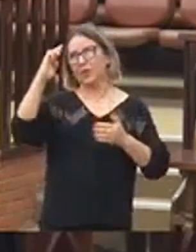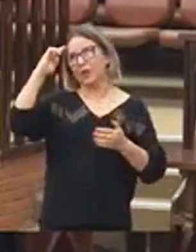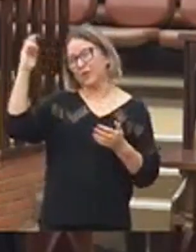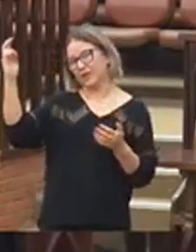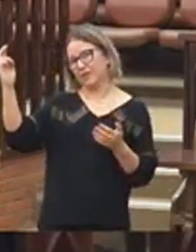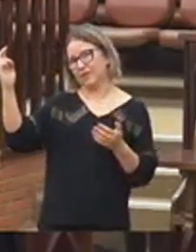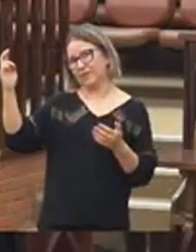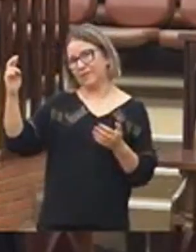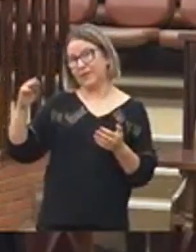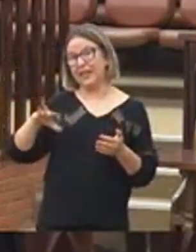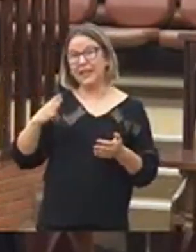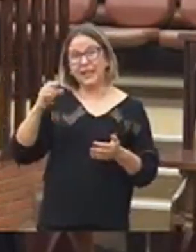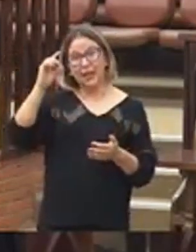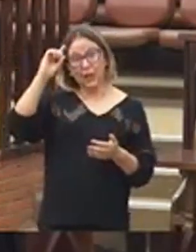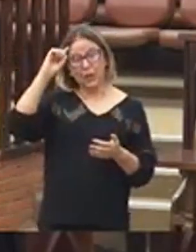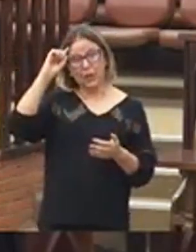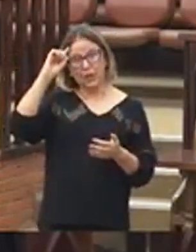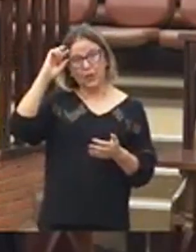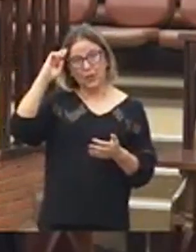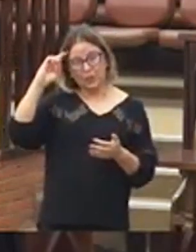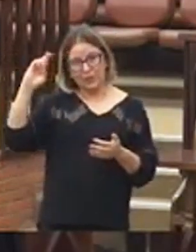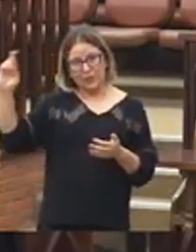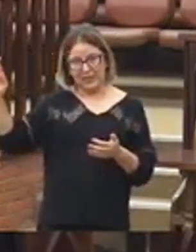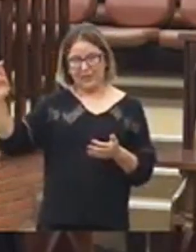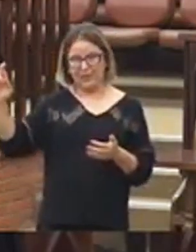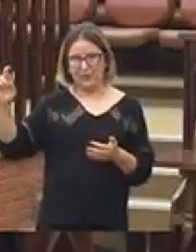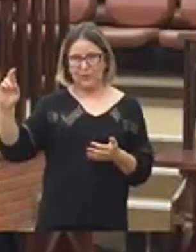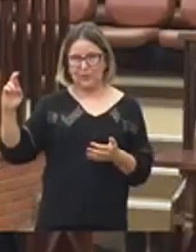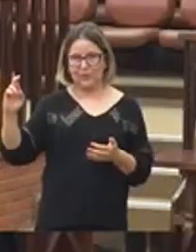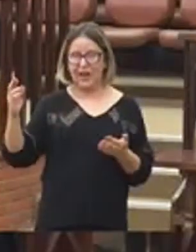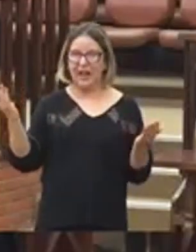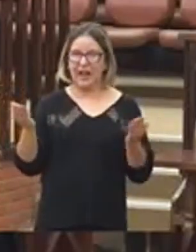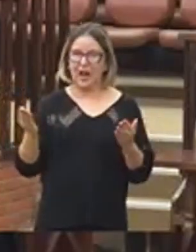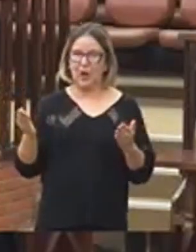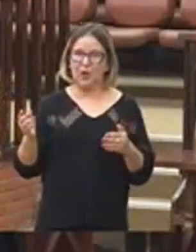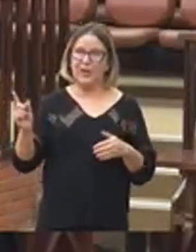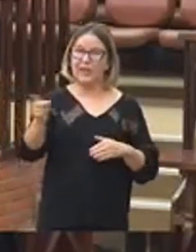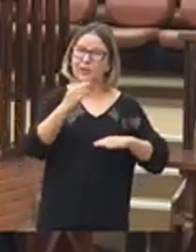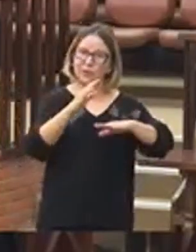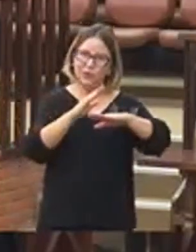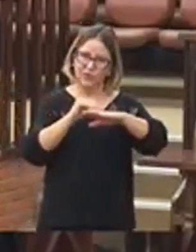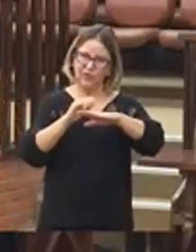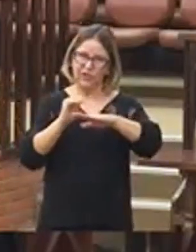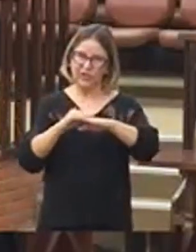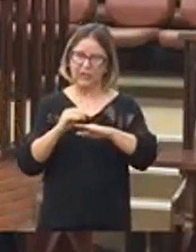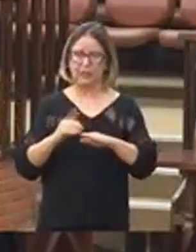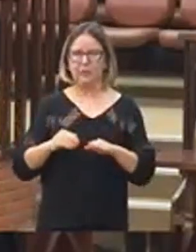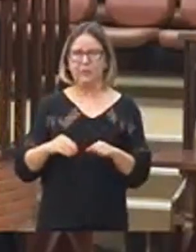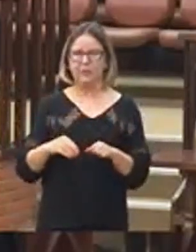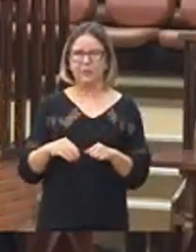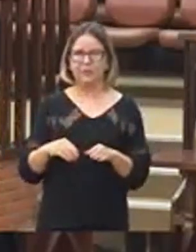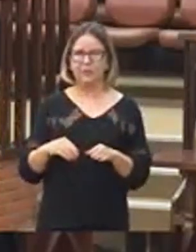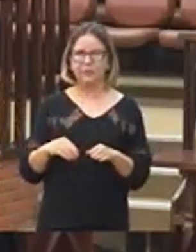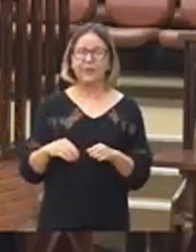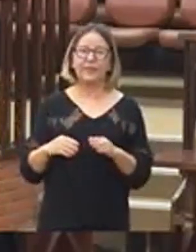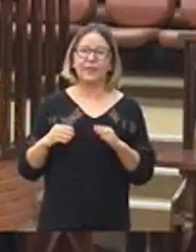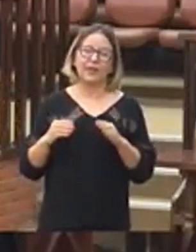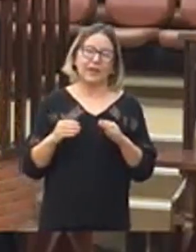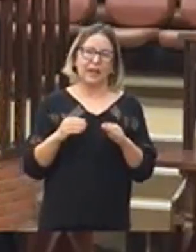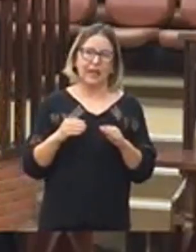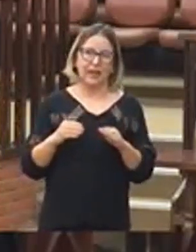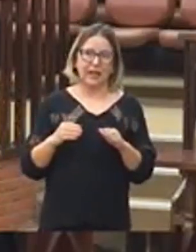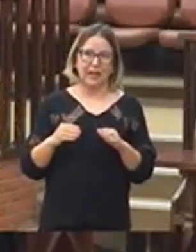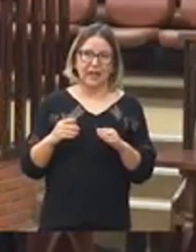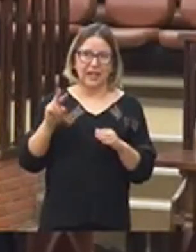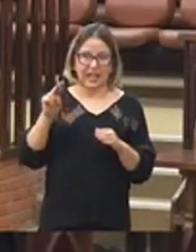chamando. Quando na igreja do Apocalipse ele bate a porta, ele diz: eis que eu estou à porta e